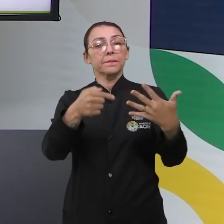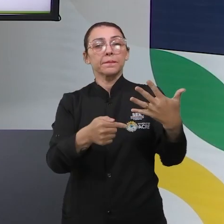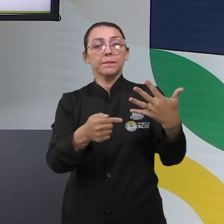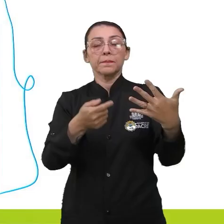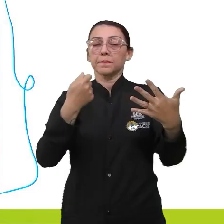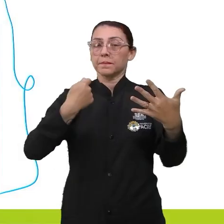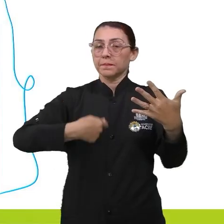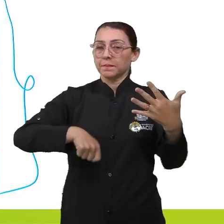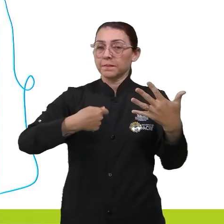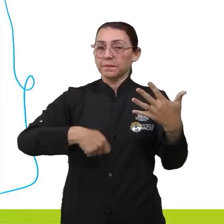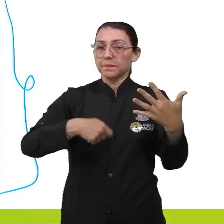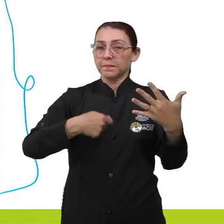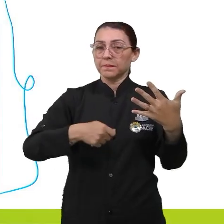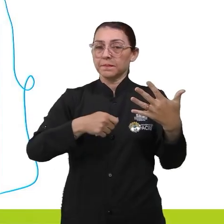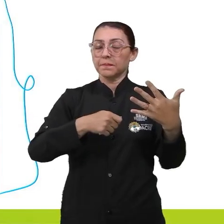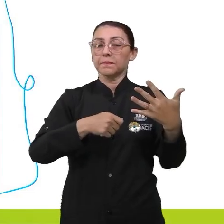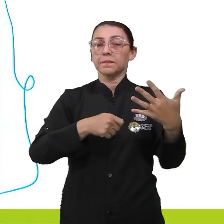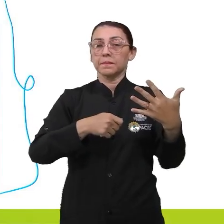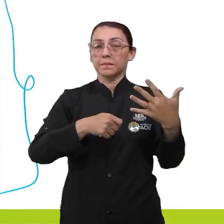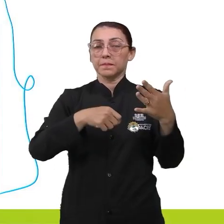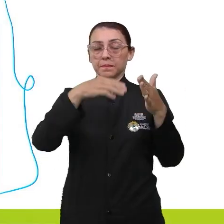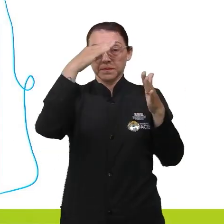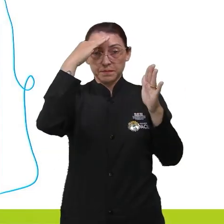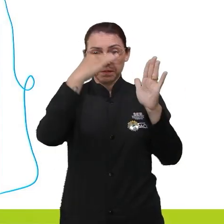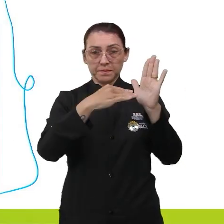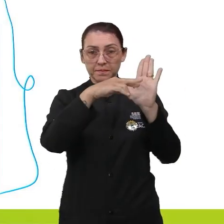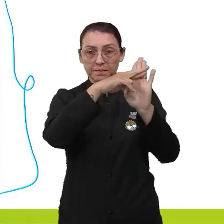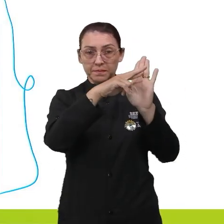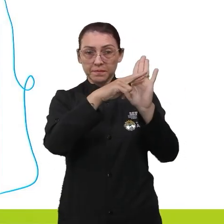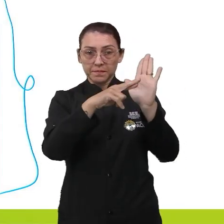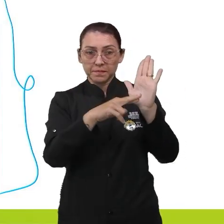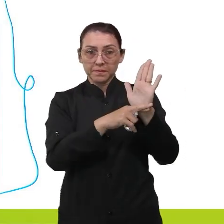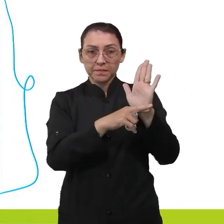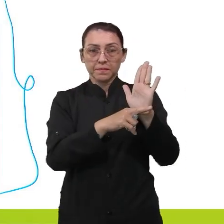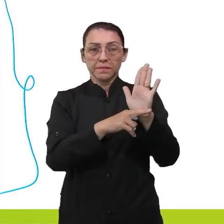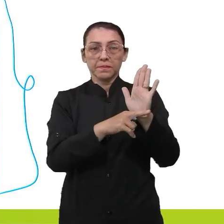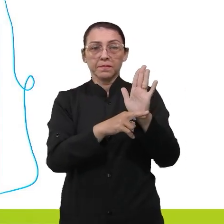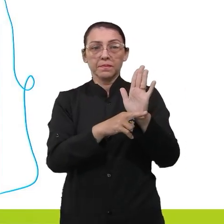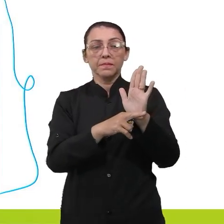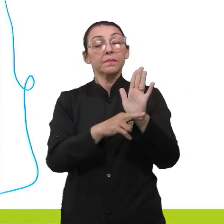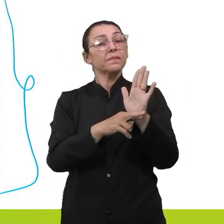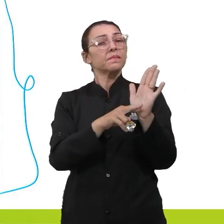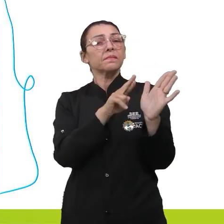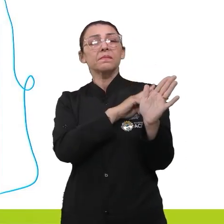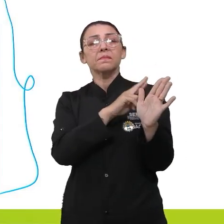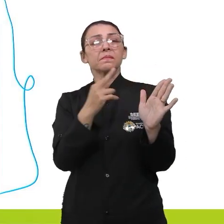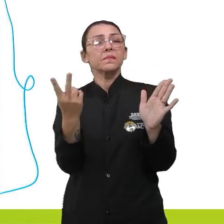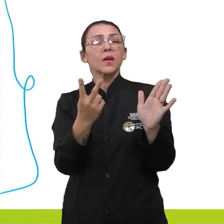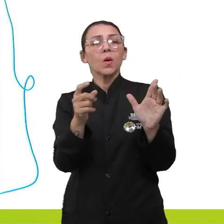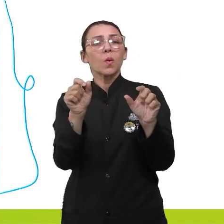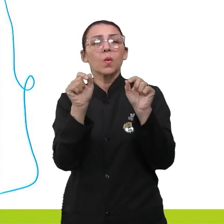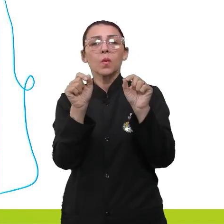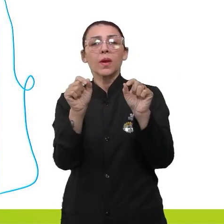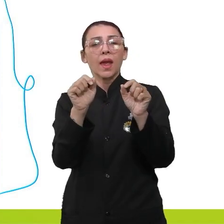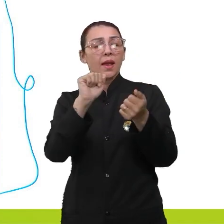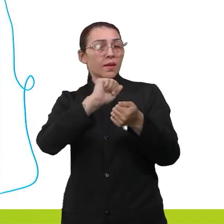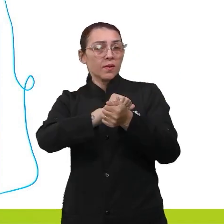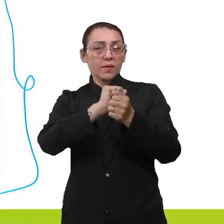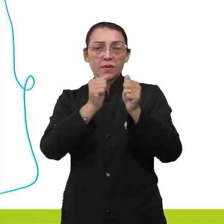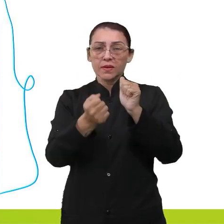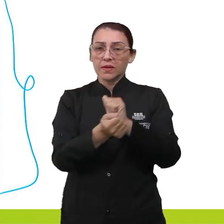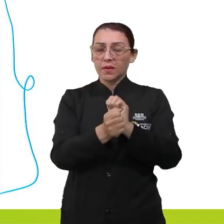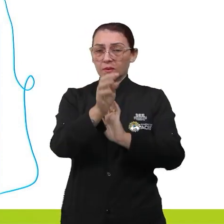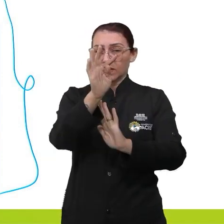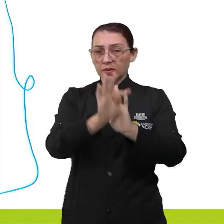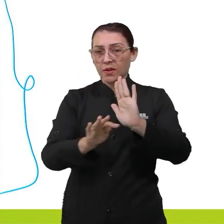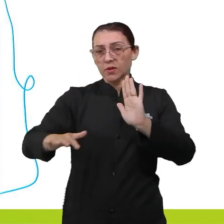vão precisar seguir. E quando a gente fala em várias áreas do conhecimento, lá na competência 2, o que é isso? É você associar o seu texto